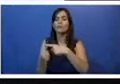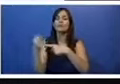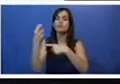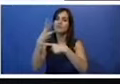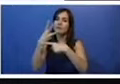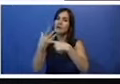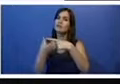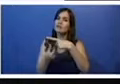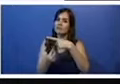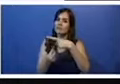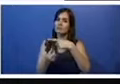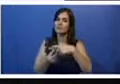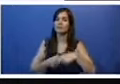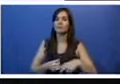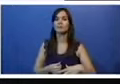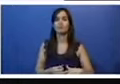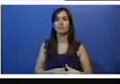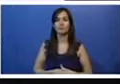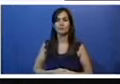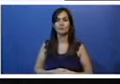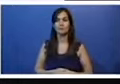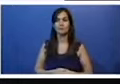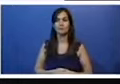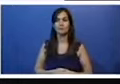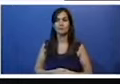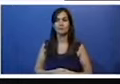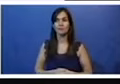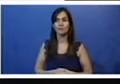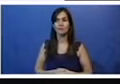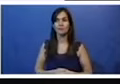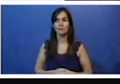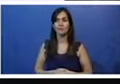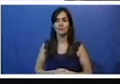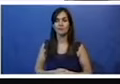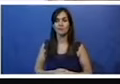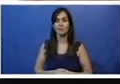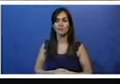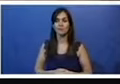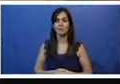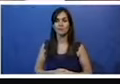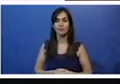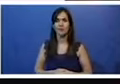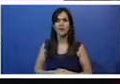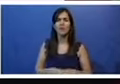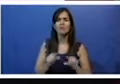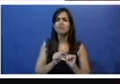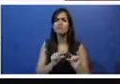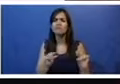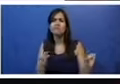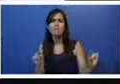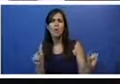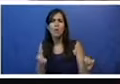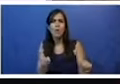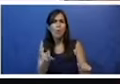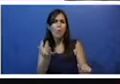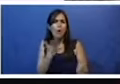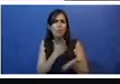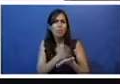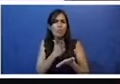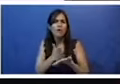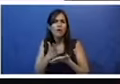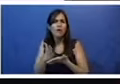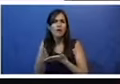embaixo o três em cima denominador numerador e aqui ó em quantas partes Eu